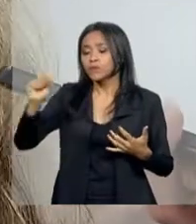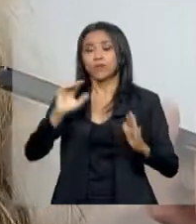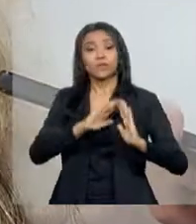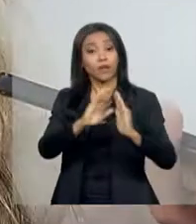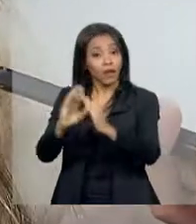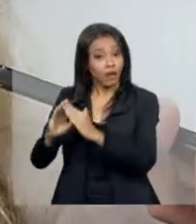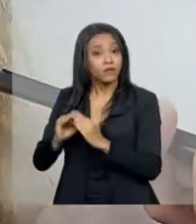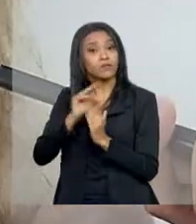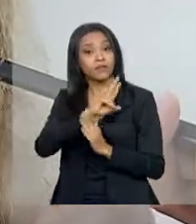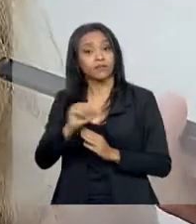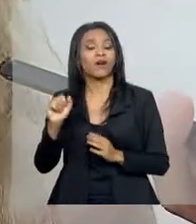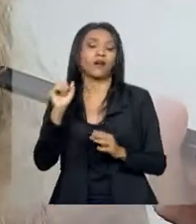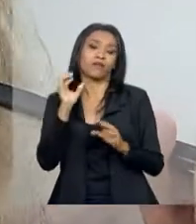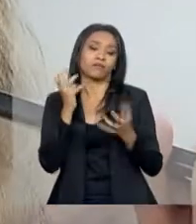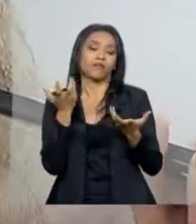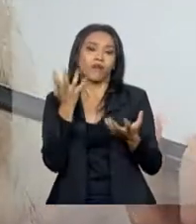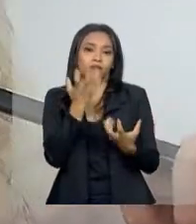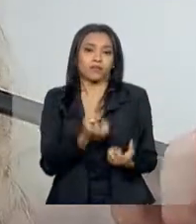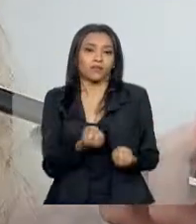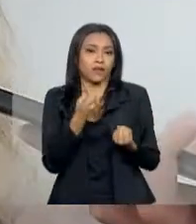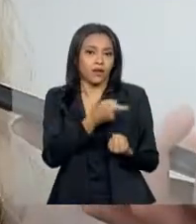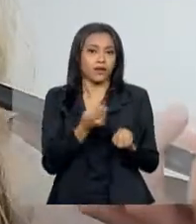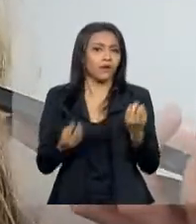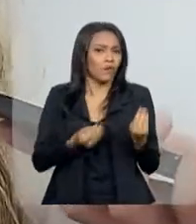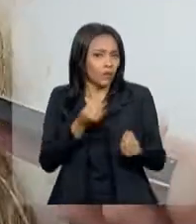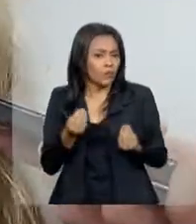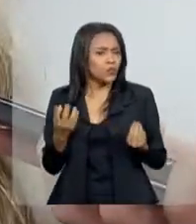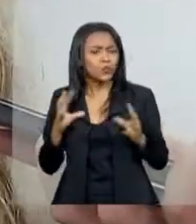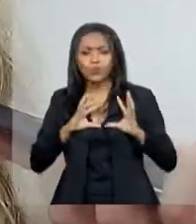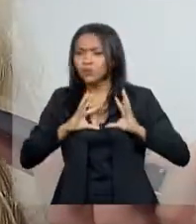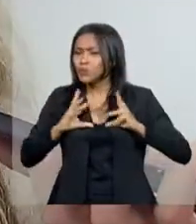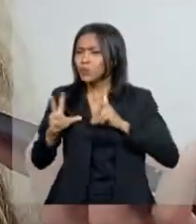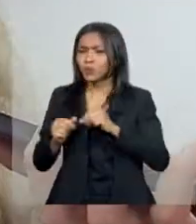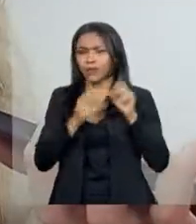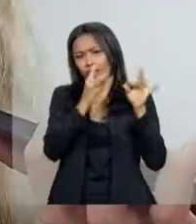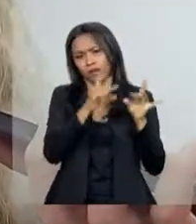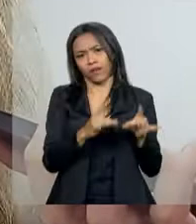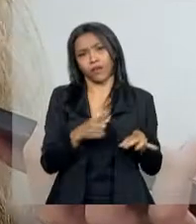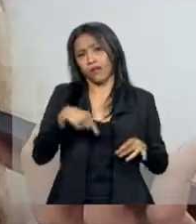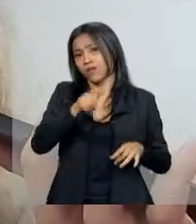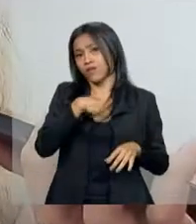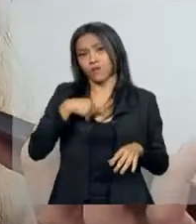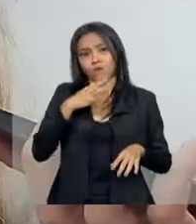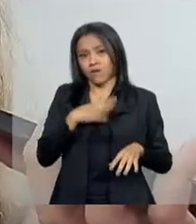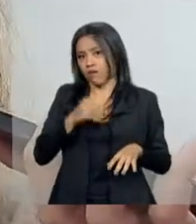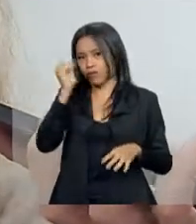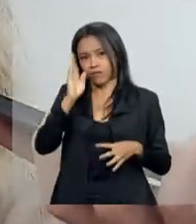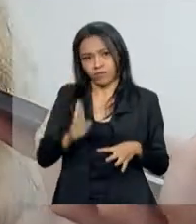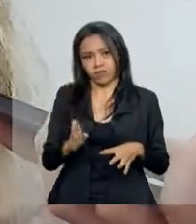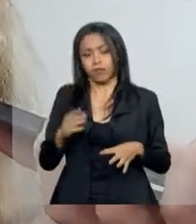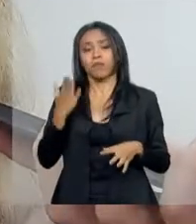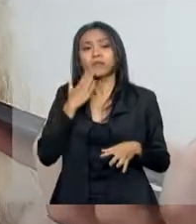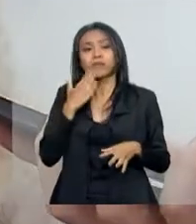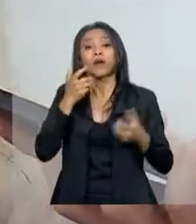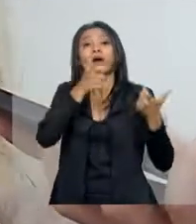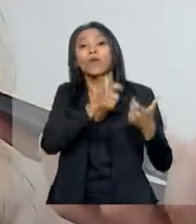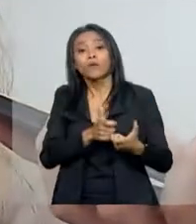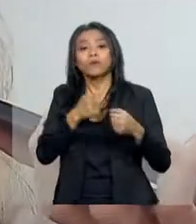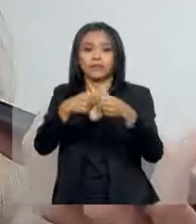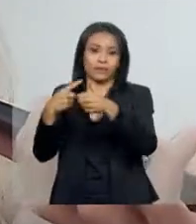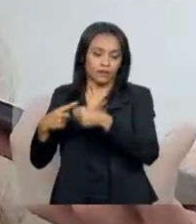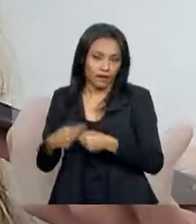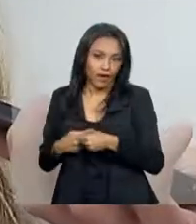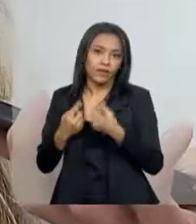que vão acolher? Quais são as condições do abrigo? Porque eles não conhecem do Brasil, então eles precisam saber onde fica a cidade. Quais são